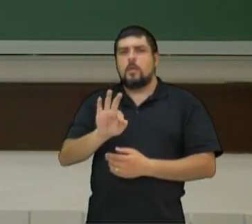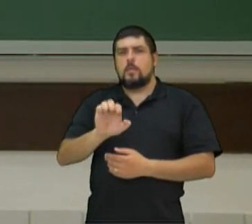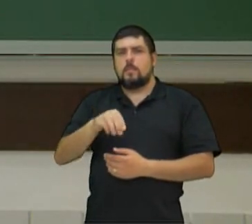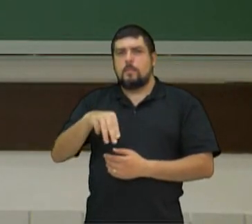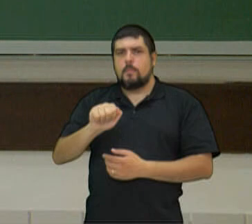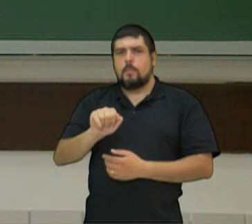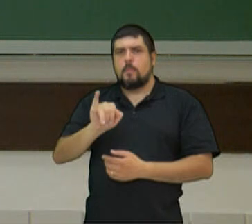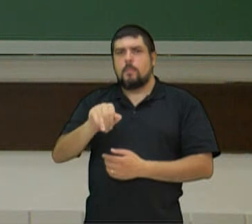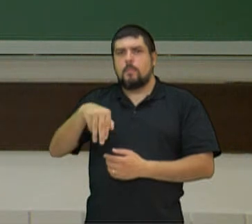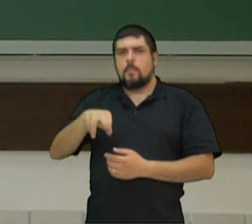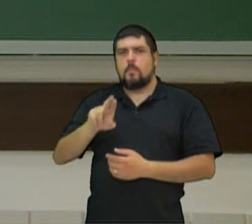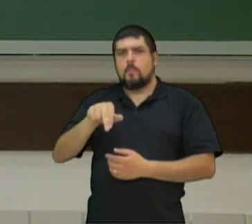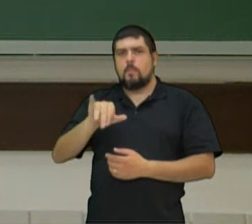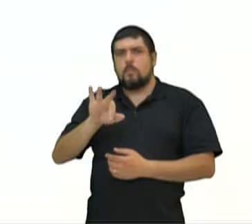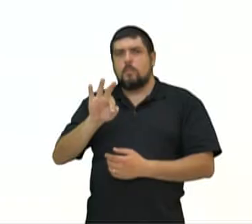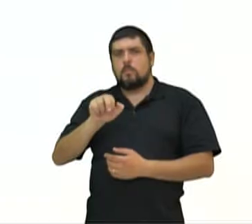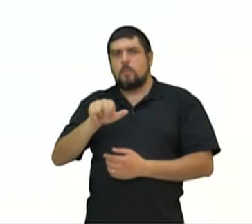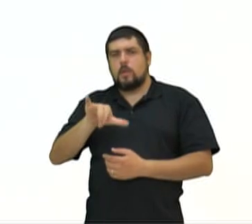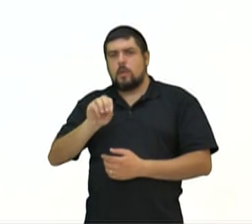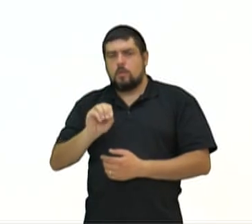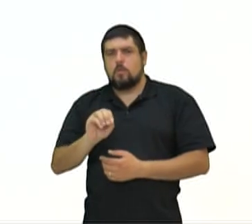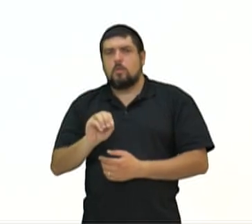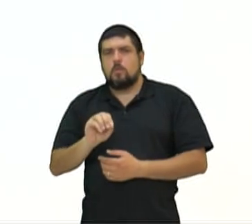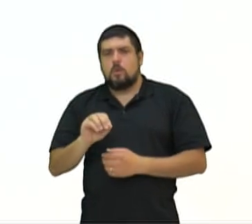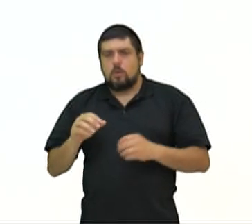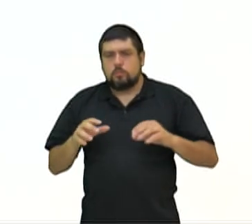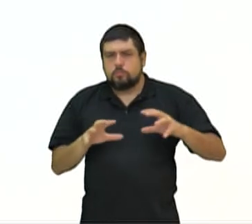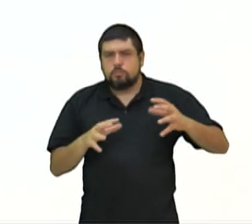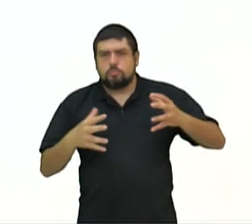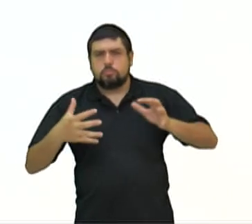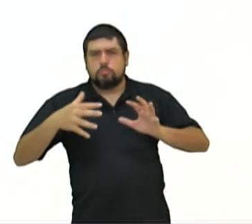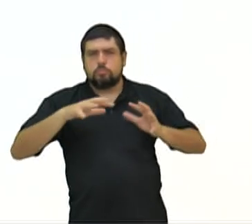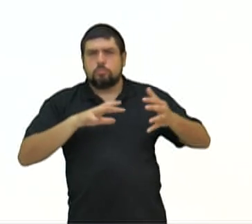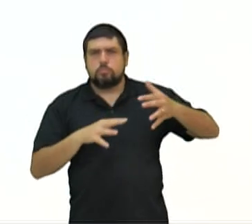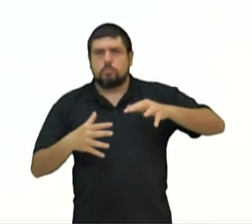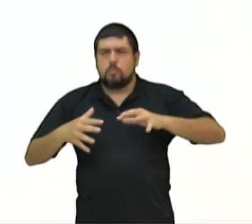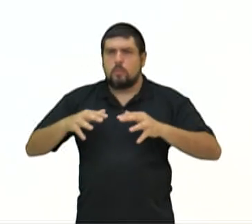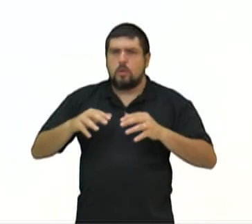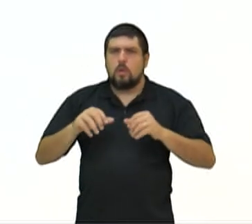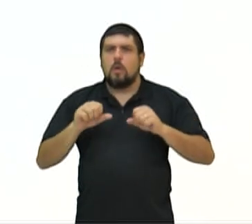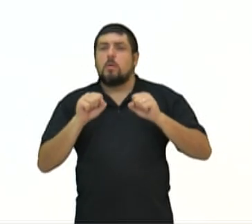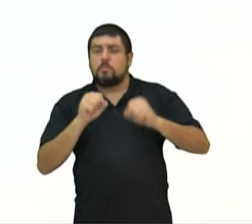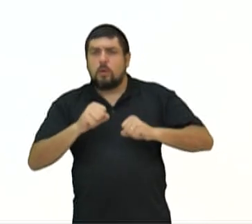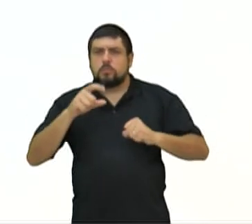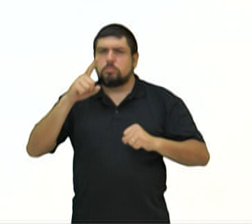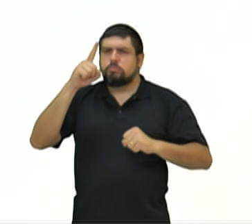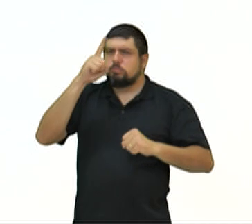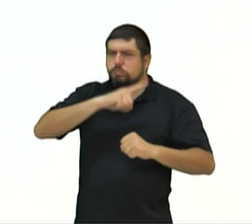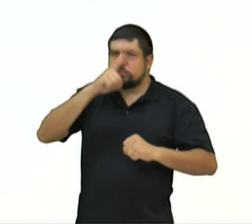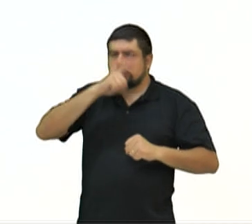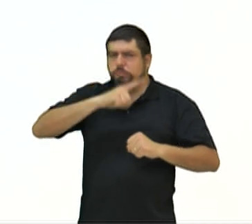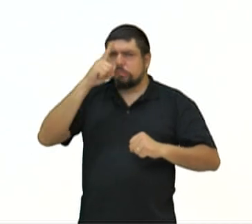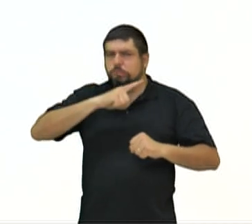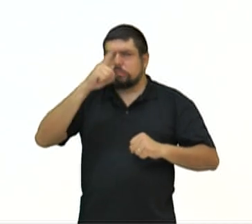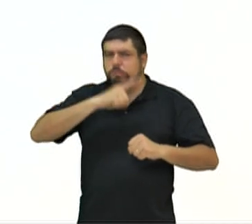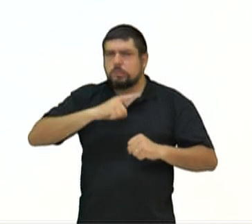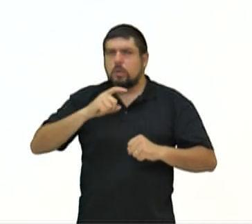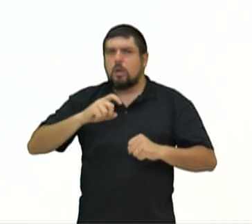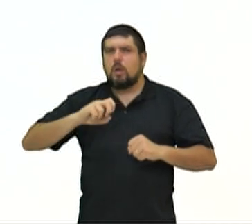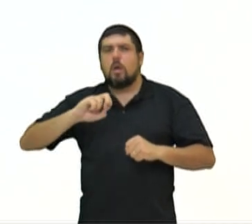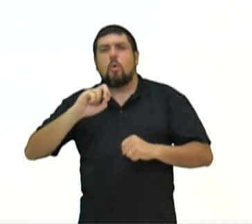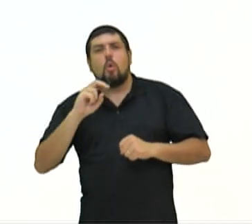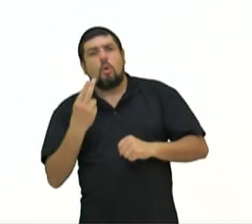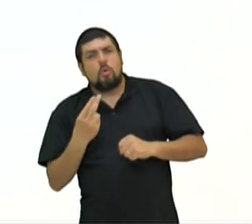ele pode apresentar algumas falhas. Por quê? Pode ser genético, tá? A gente pode nascer já com